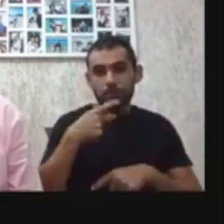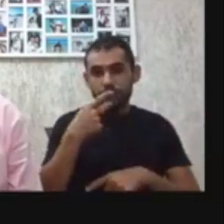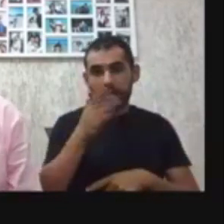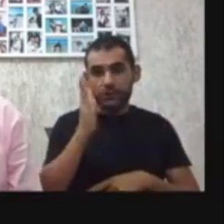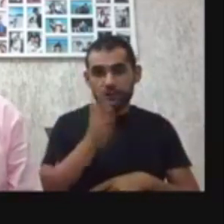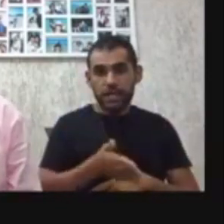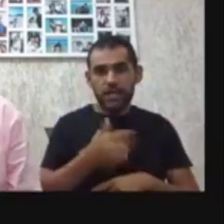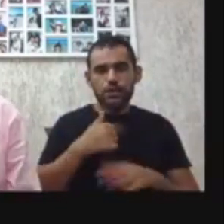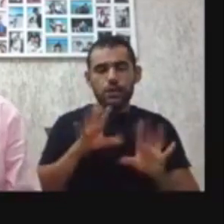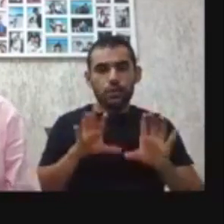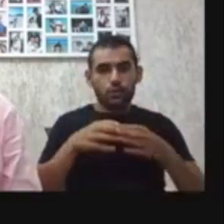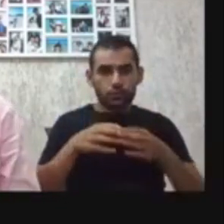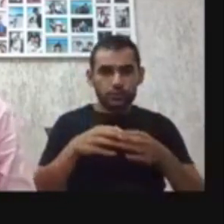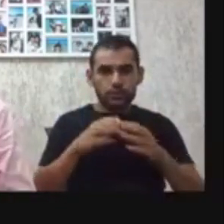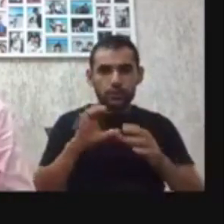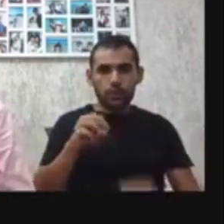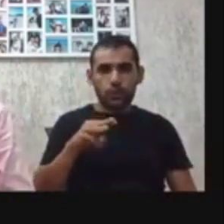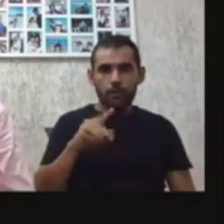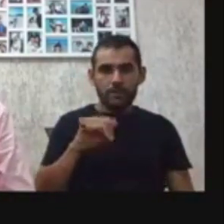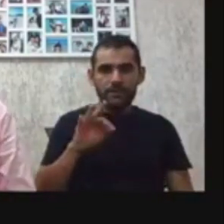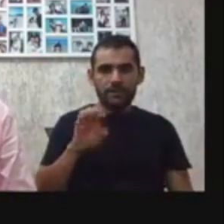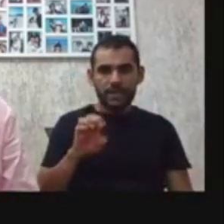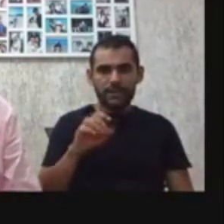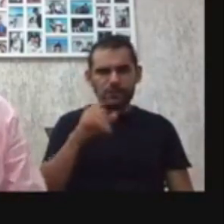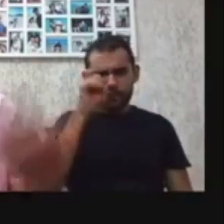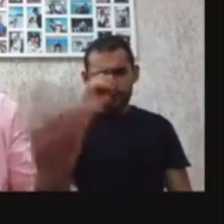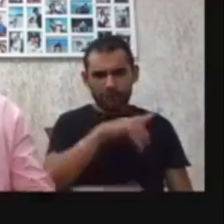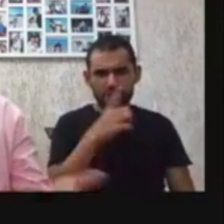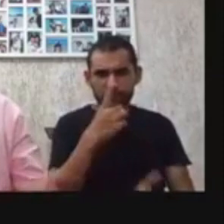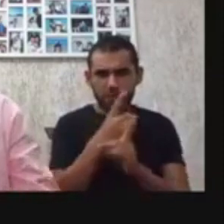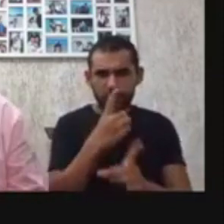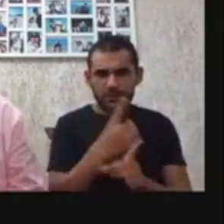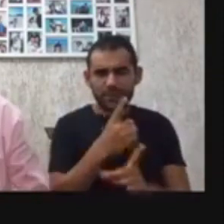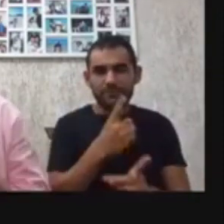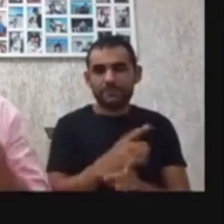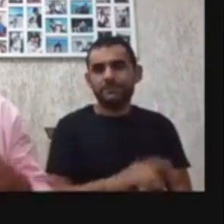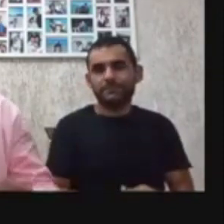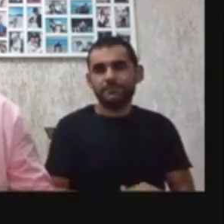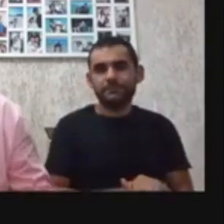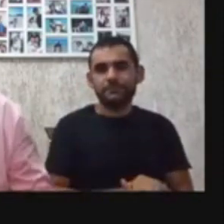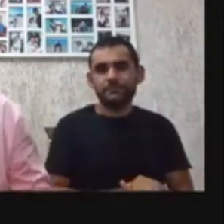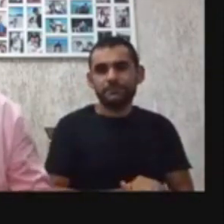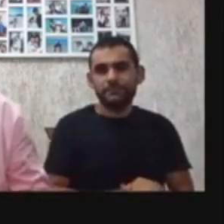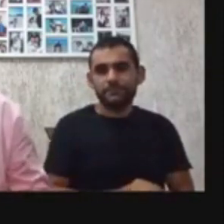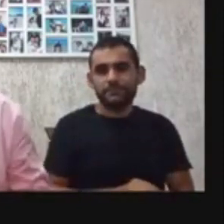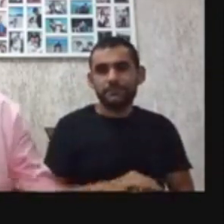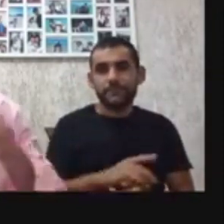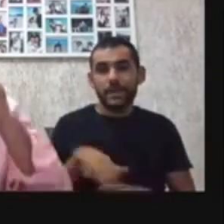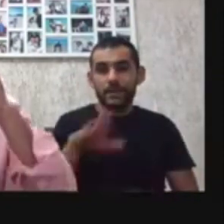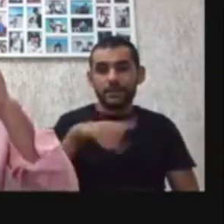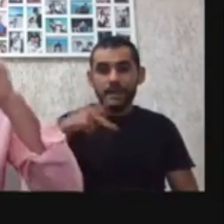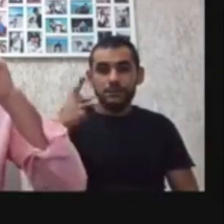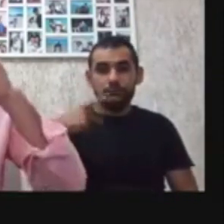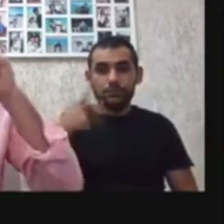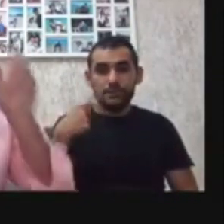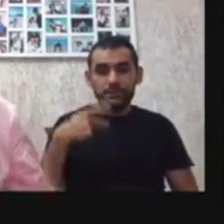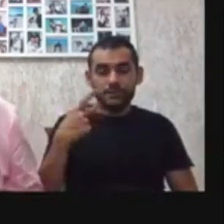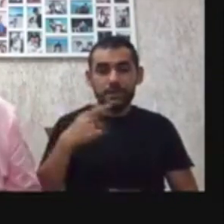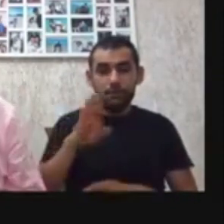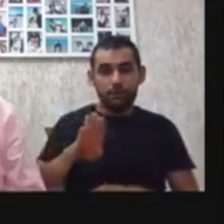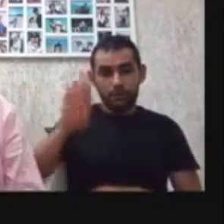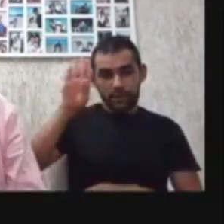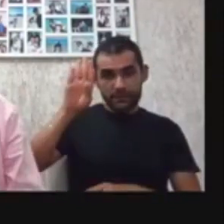estou aí procurando um comitê e está difícil de achar, porque a especulação imobiliária, ainda mais nessa área de política, eles acham que